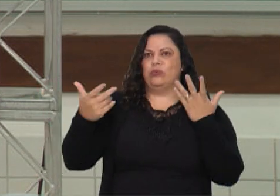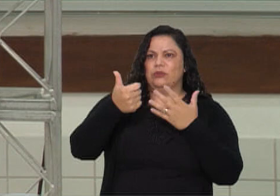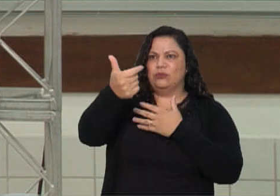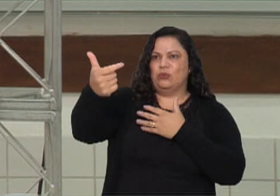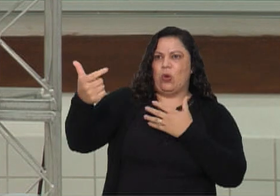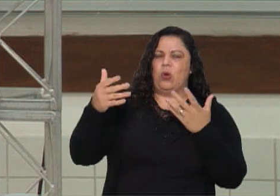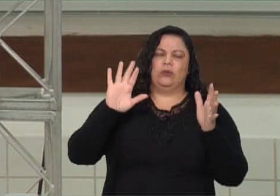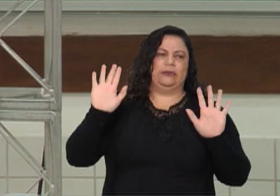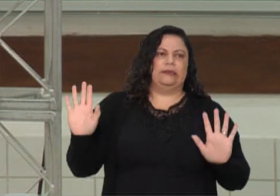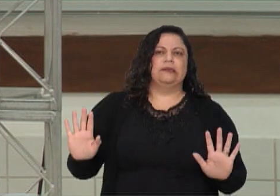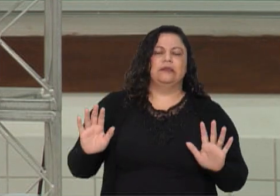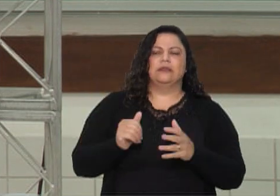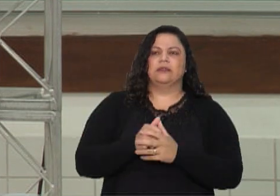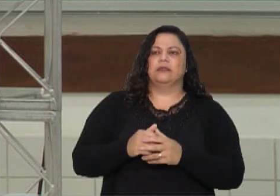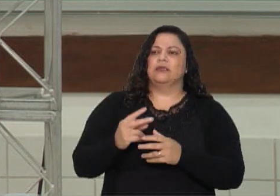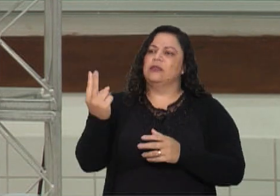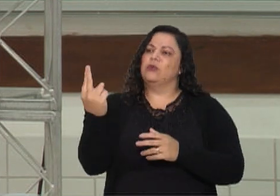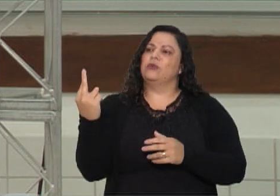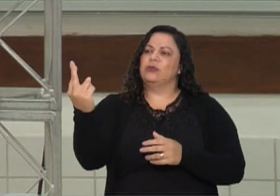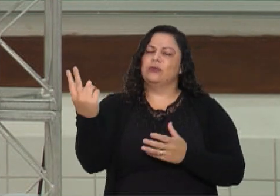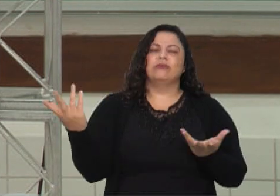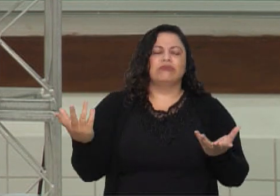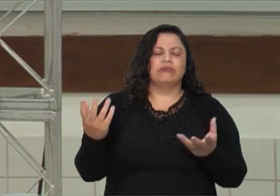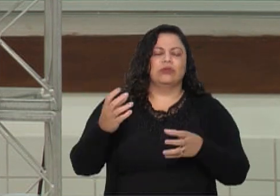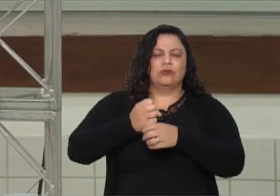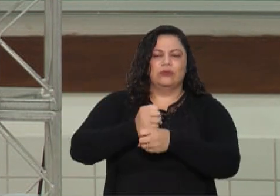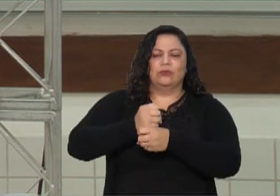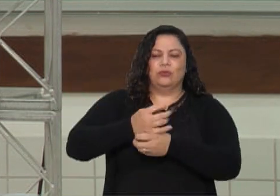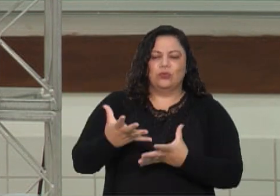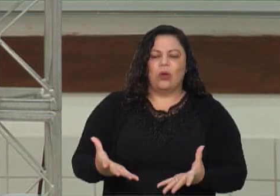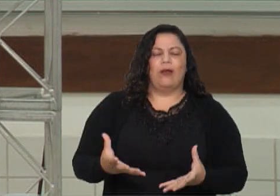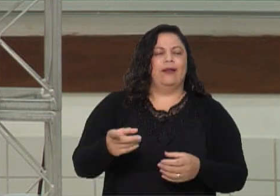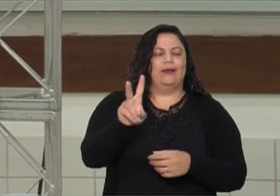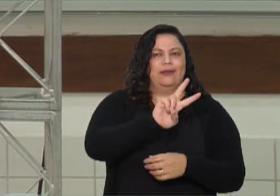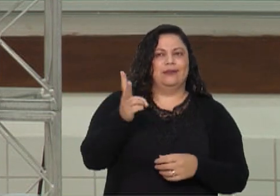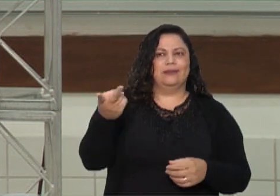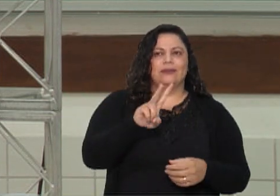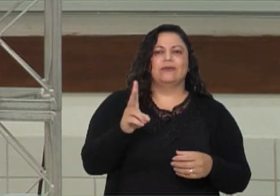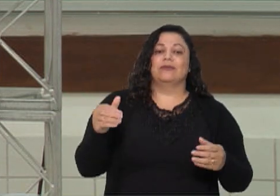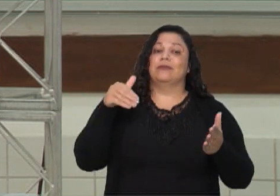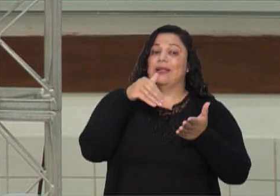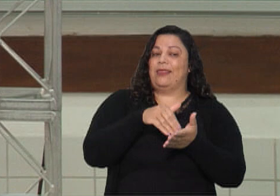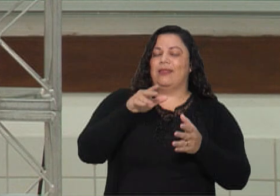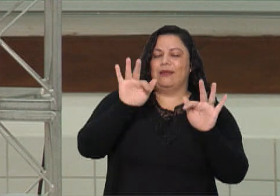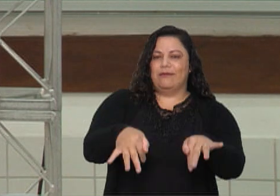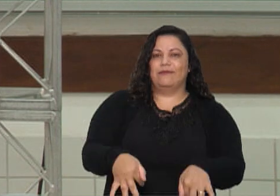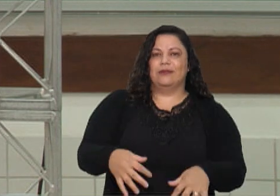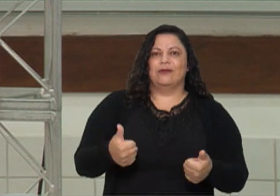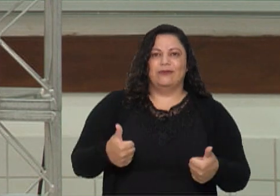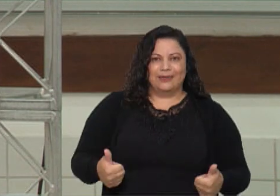12, joga entre os dois para ver quem é que vai ganhar dessa vez. Até chegar no final.